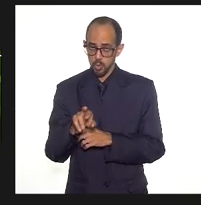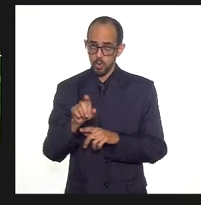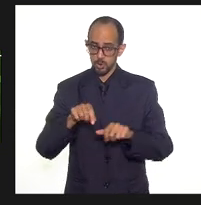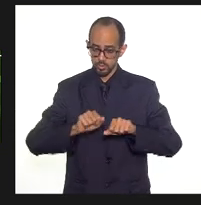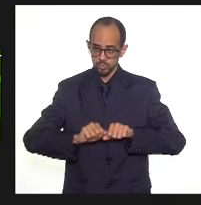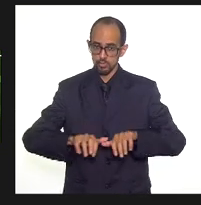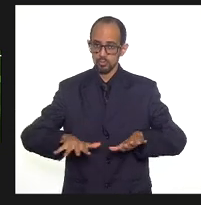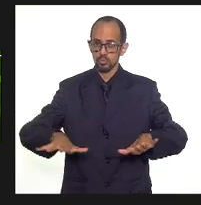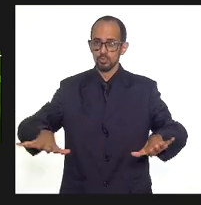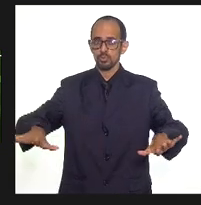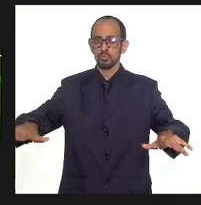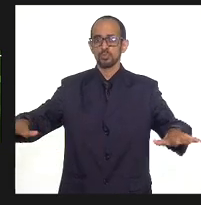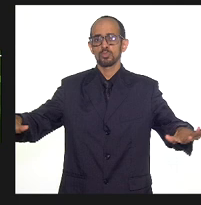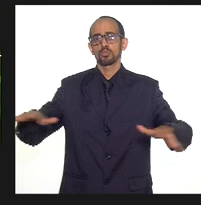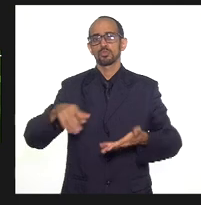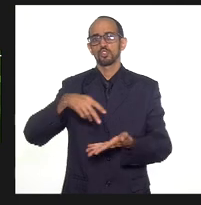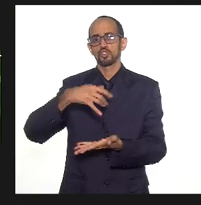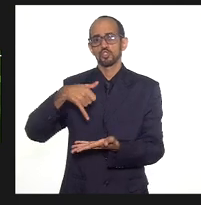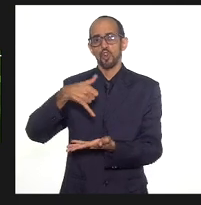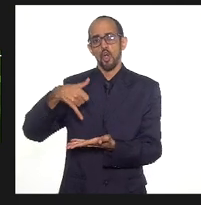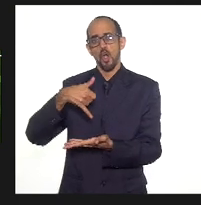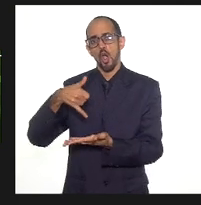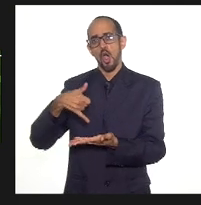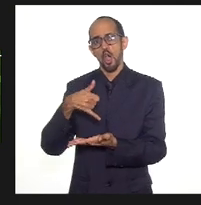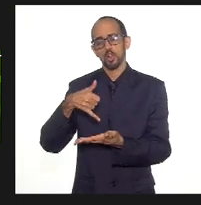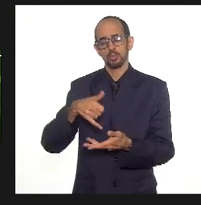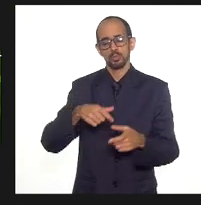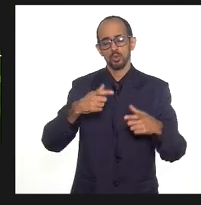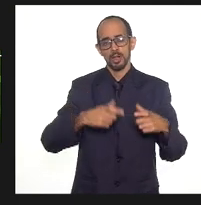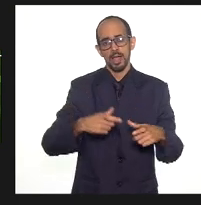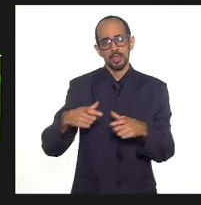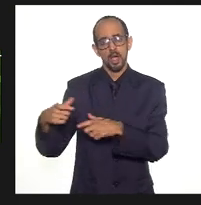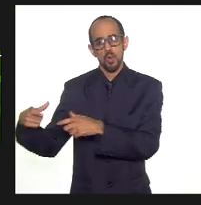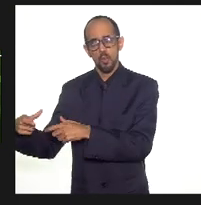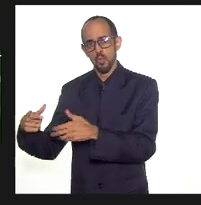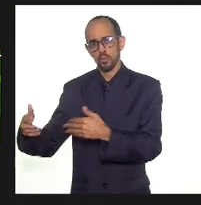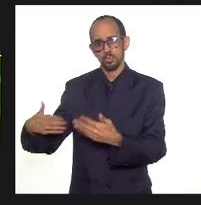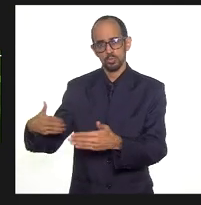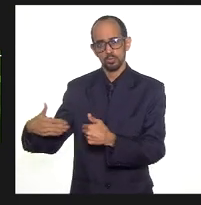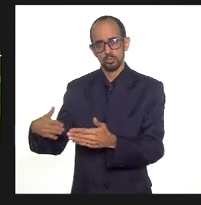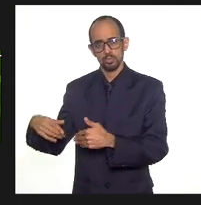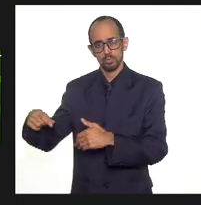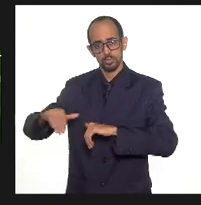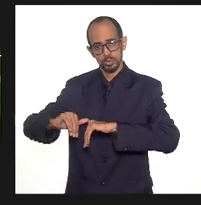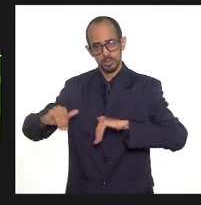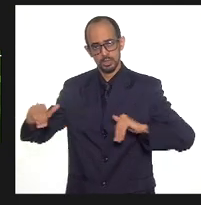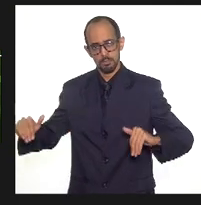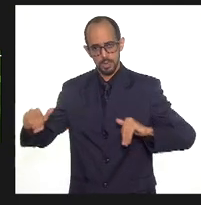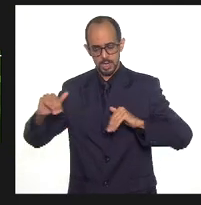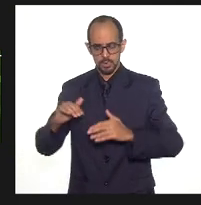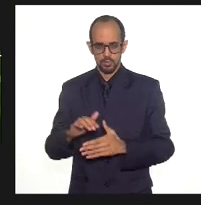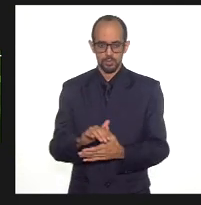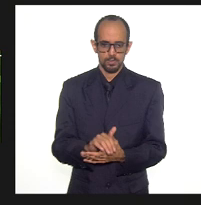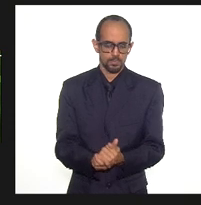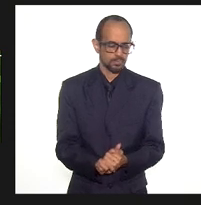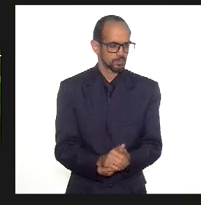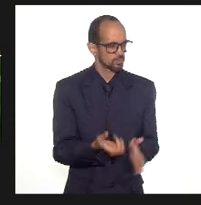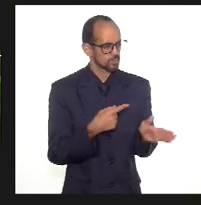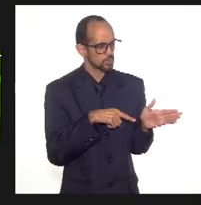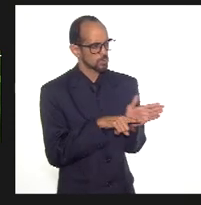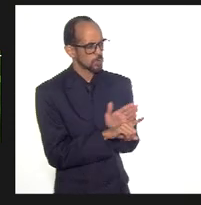de óleos oriundos de unidades de produção coletadas de forma segregada. Doutor Gadelha,